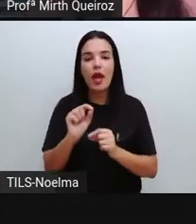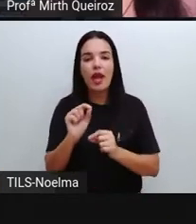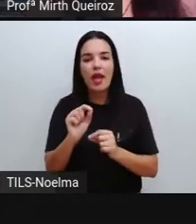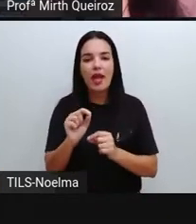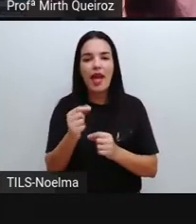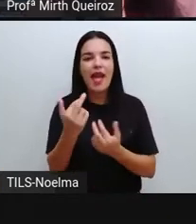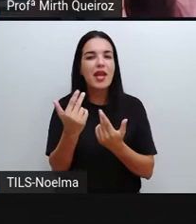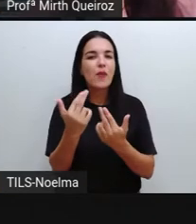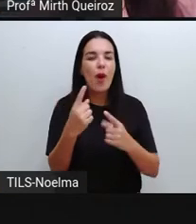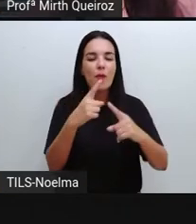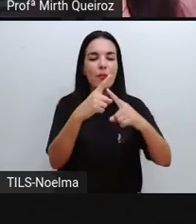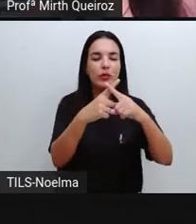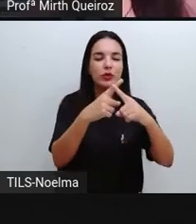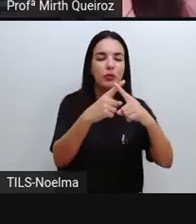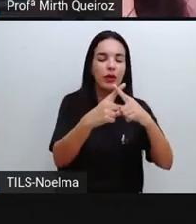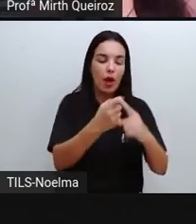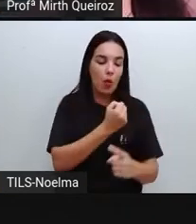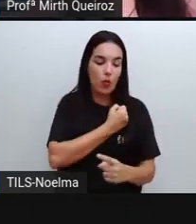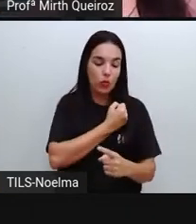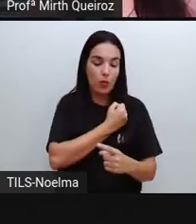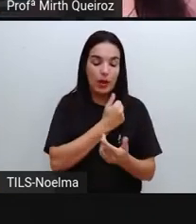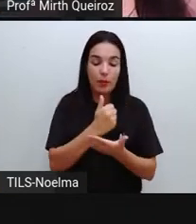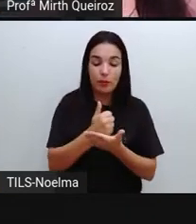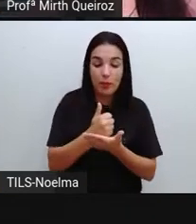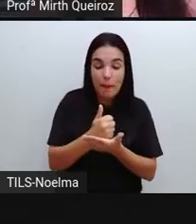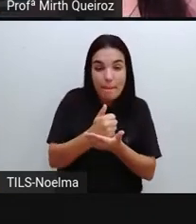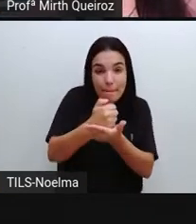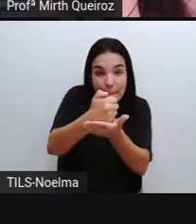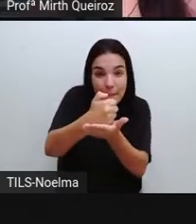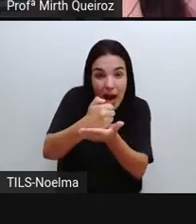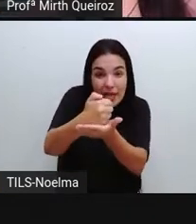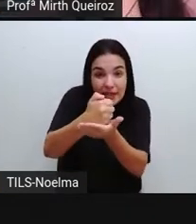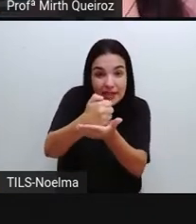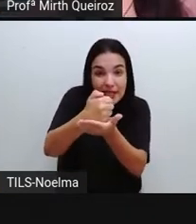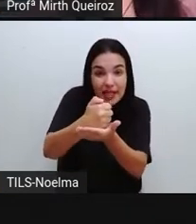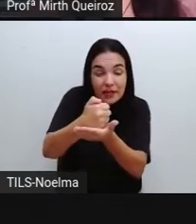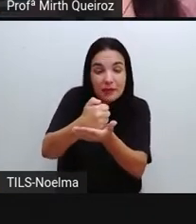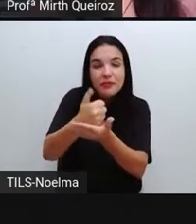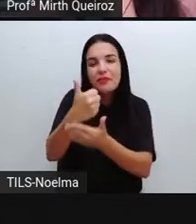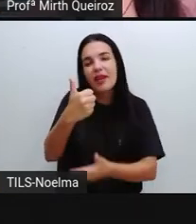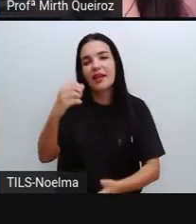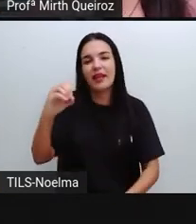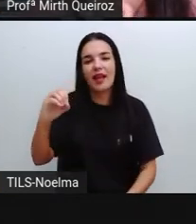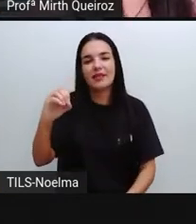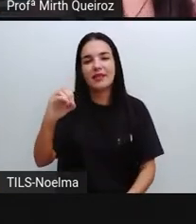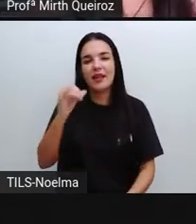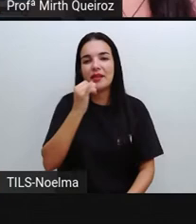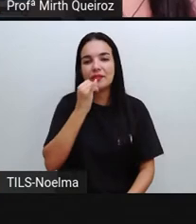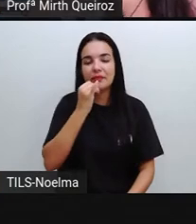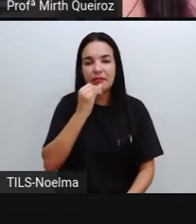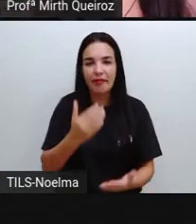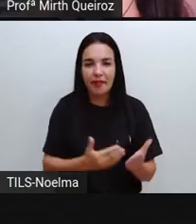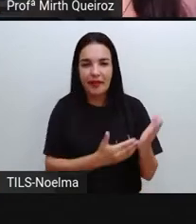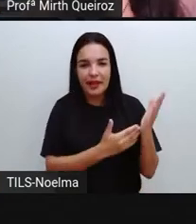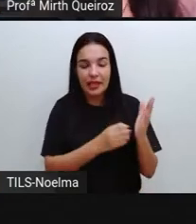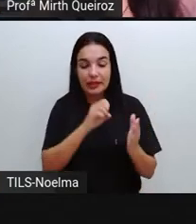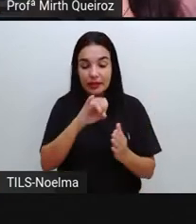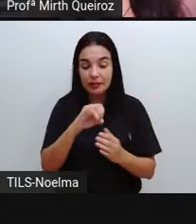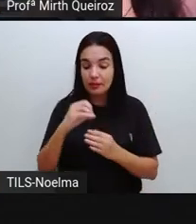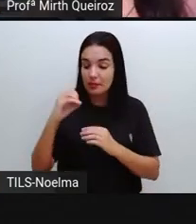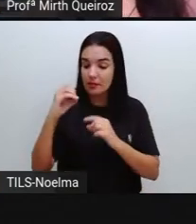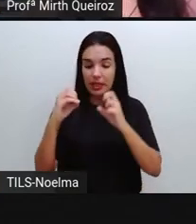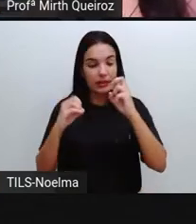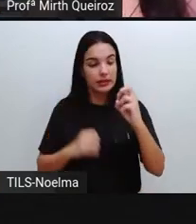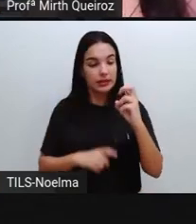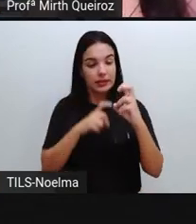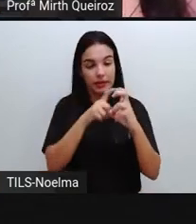esse número né pela base 10 e isso é a gente vai multiplicar por 10 se eu coloco 10 após